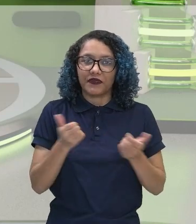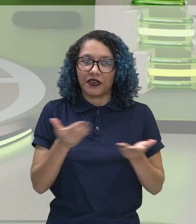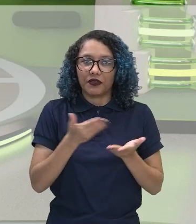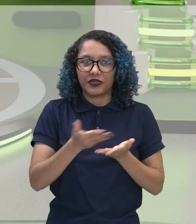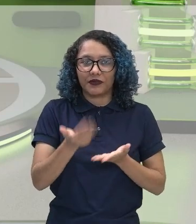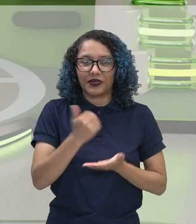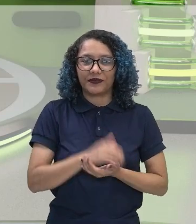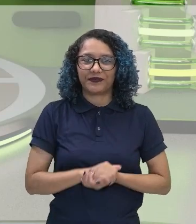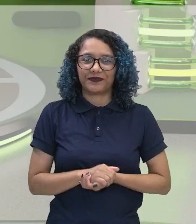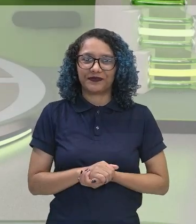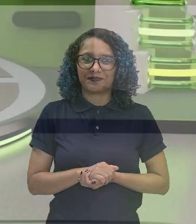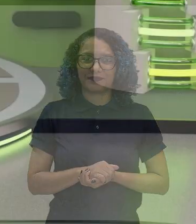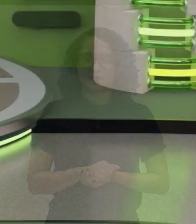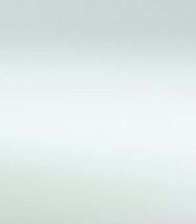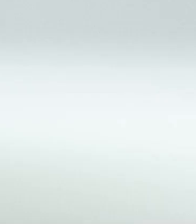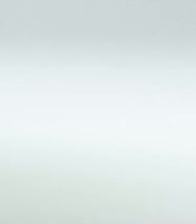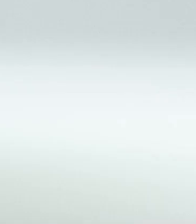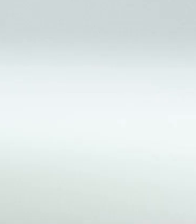à nossa aula.